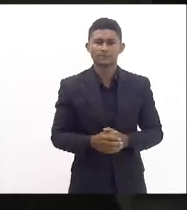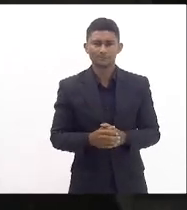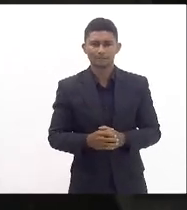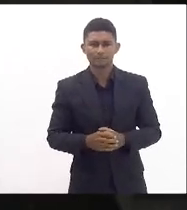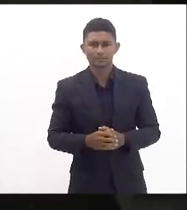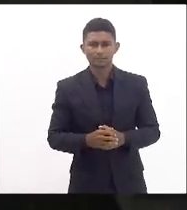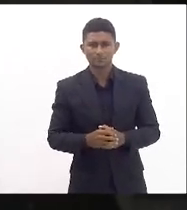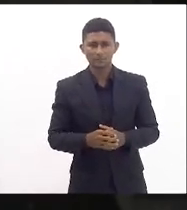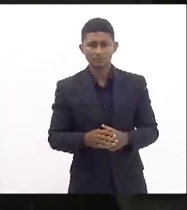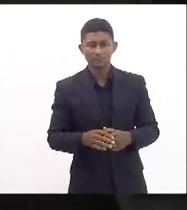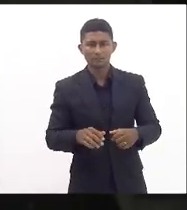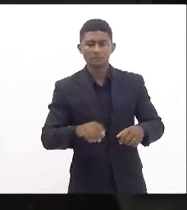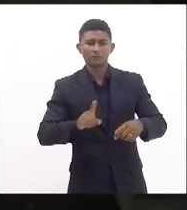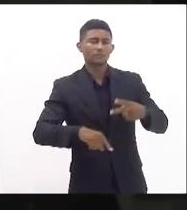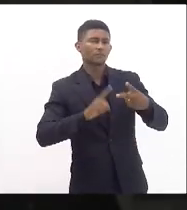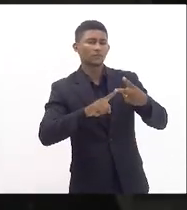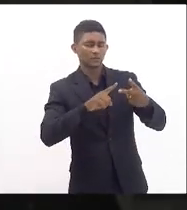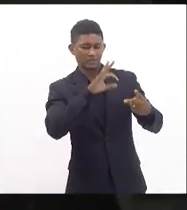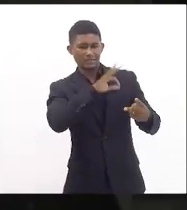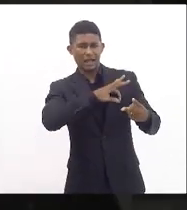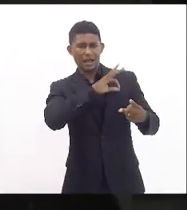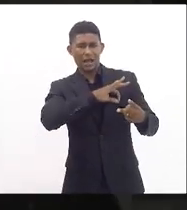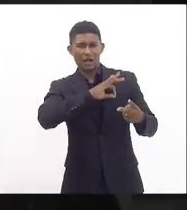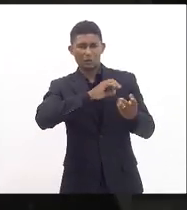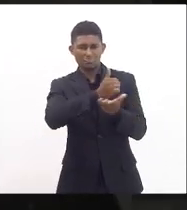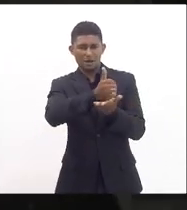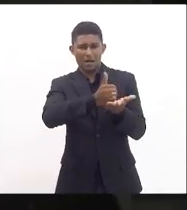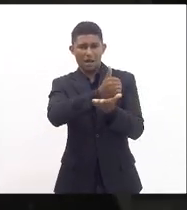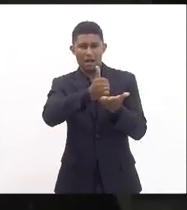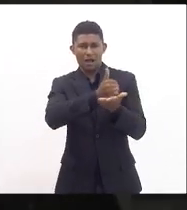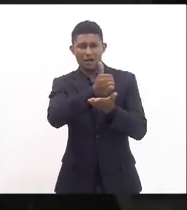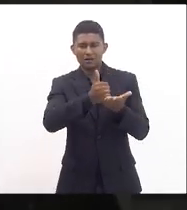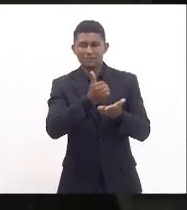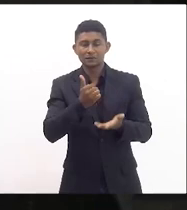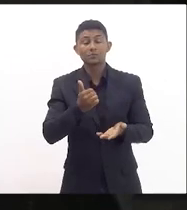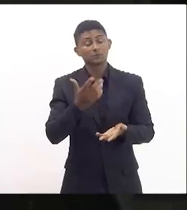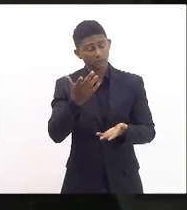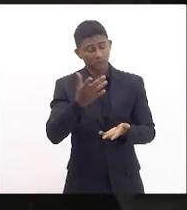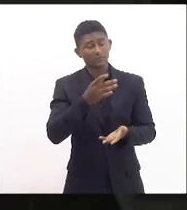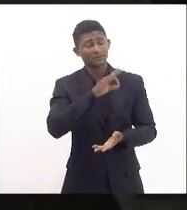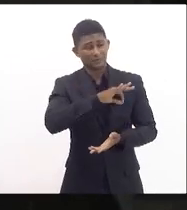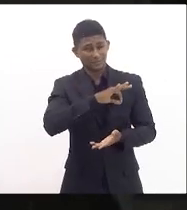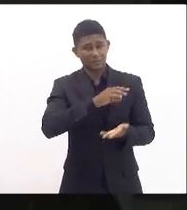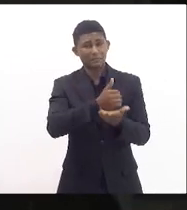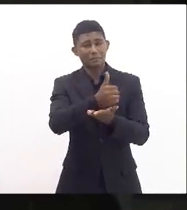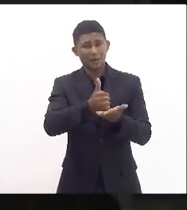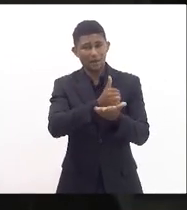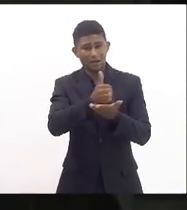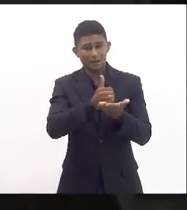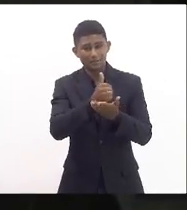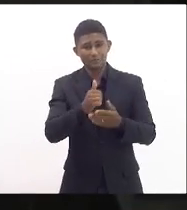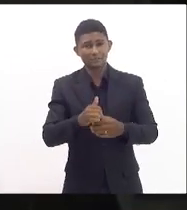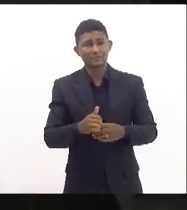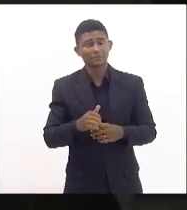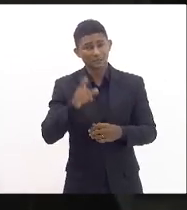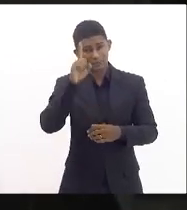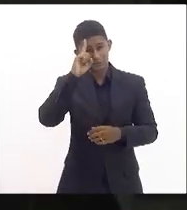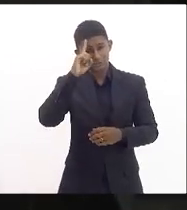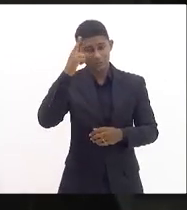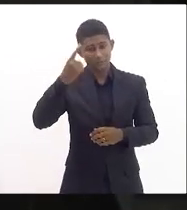O salário mínimo? Falar em salário mínimo, senhora presidente, vamos já chegar em 1º de